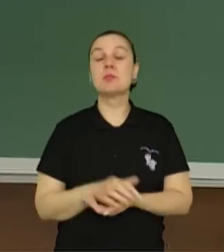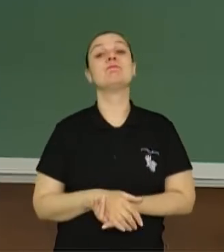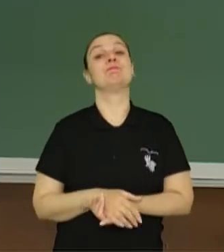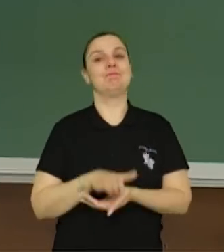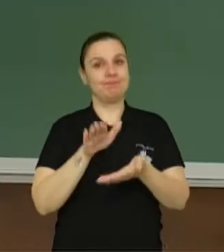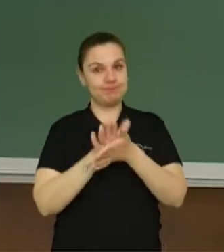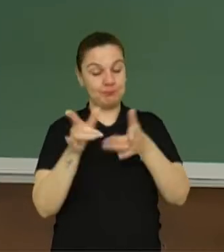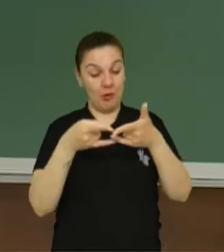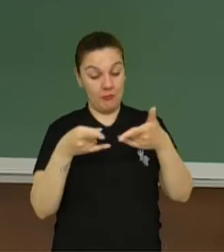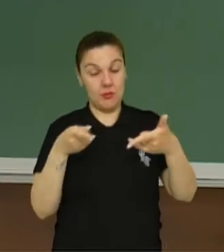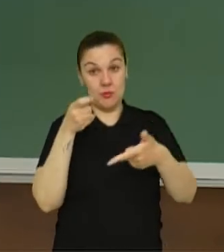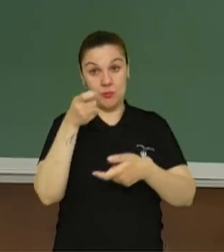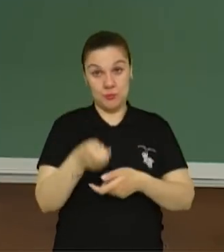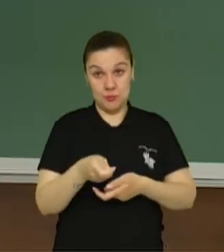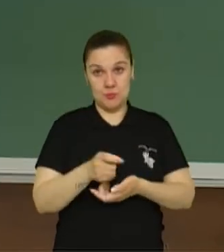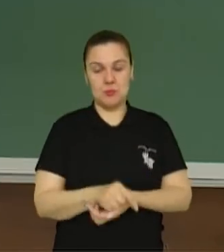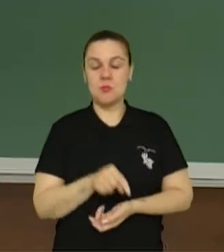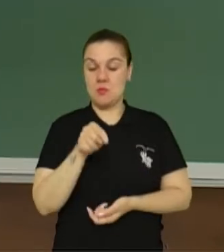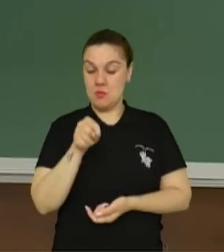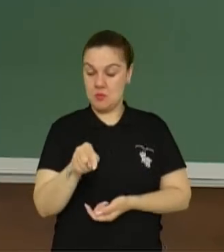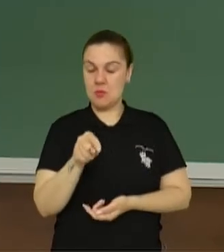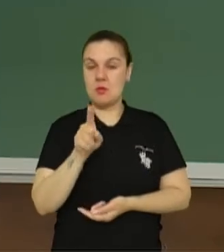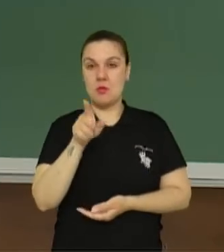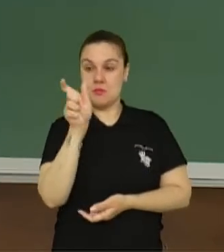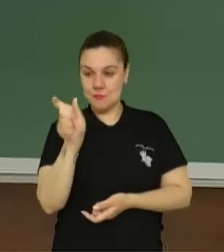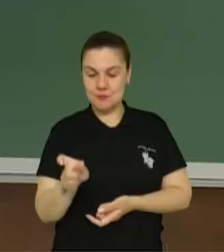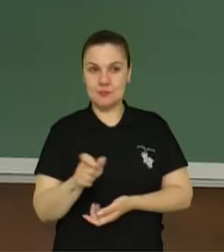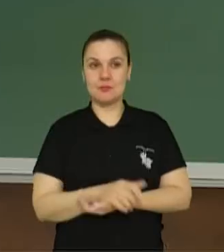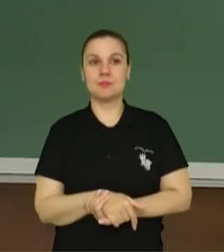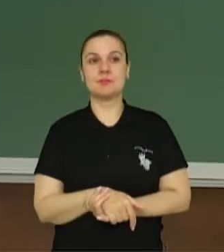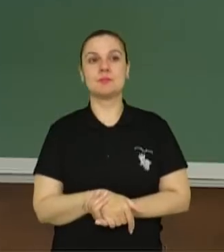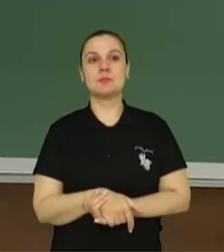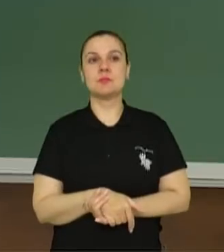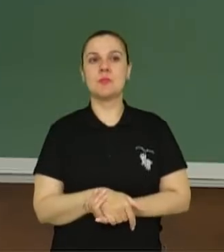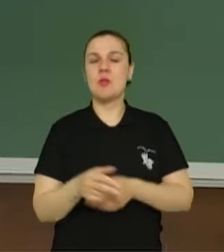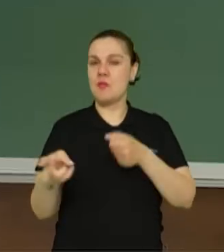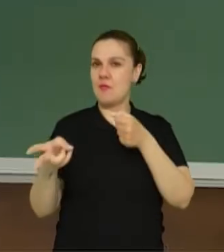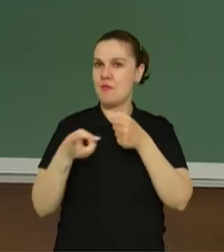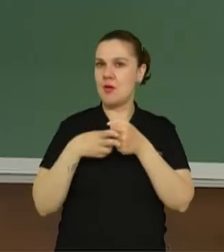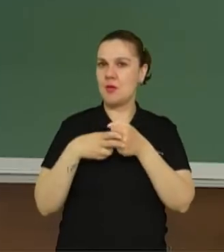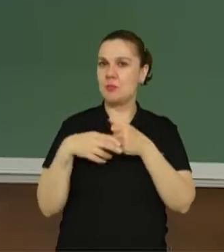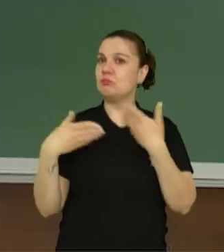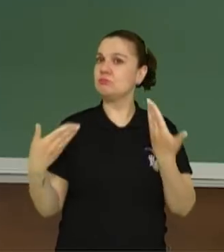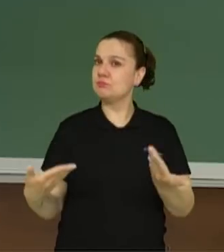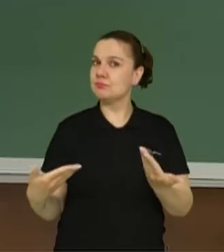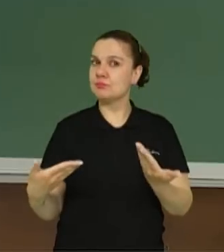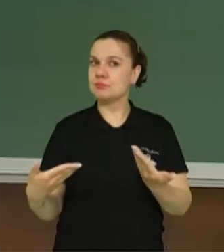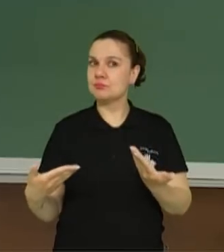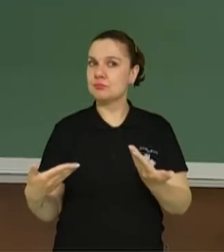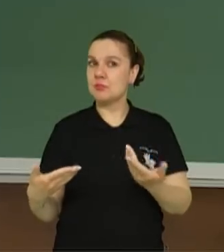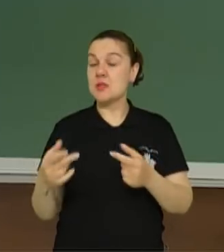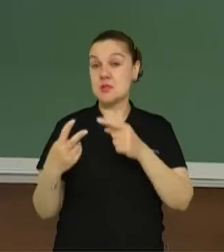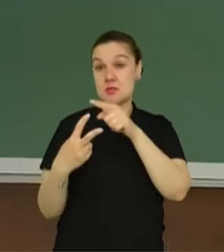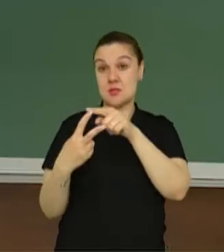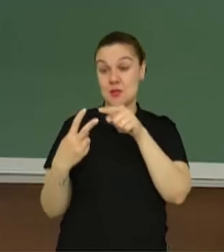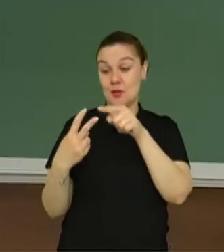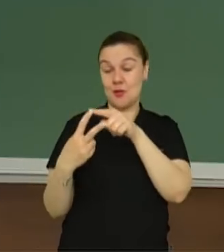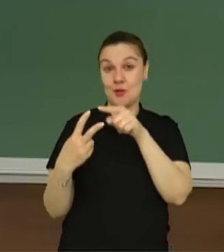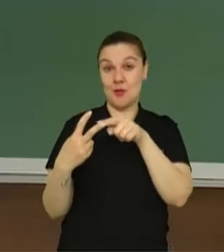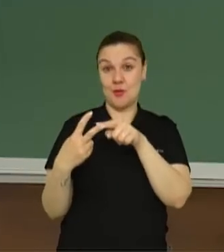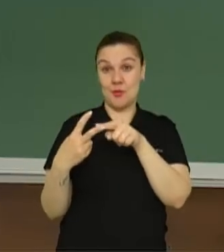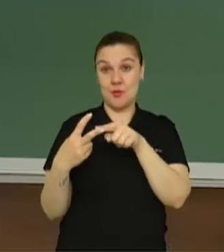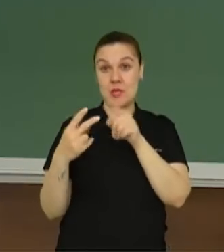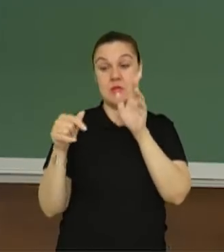As faturas. Então, esse é o meu sujeito, certo? Verbo. Qual é o verbo? Na verdade, nós temos aqui